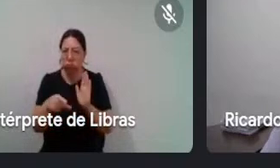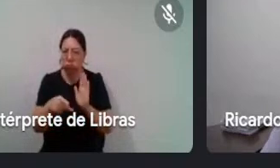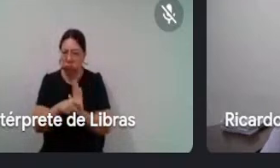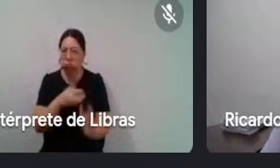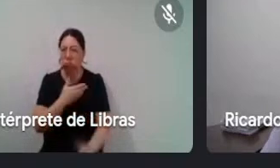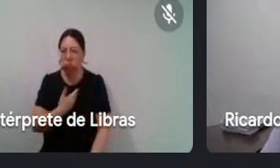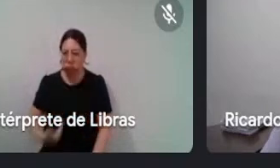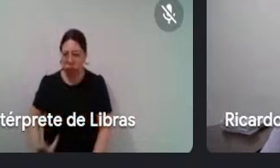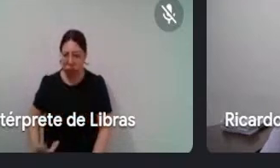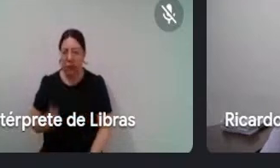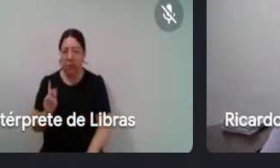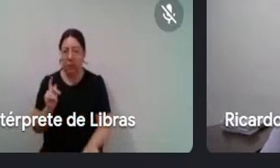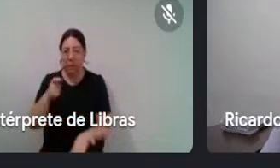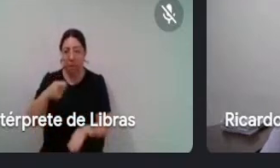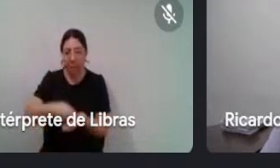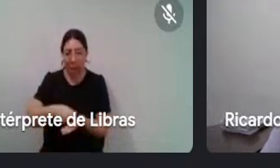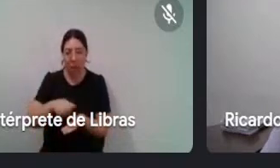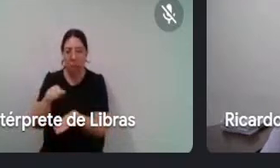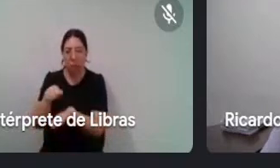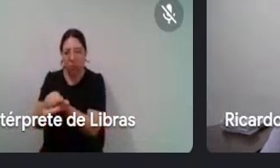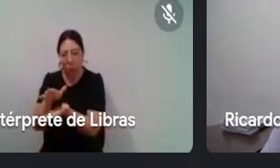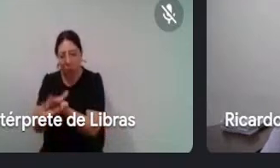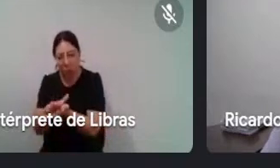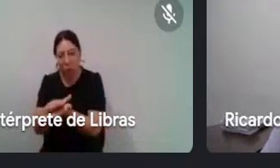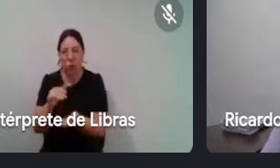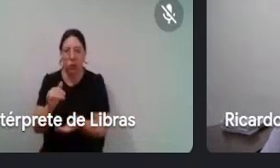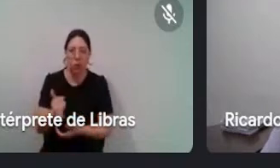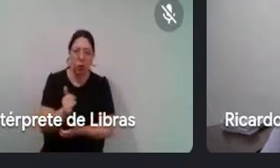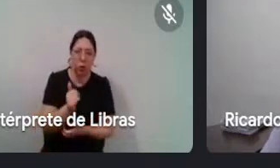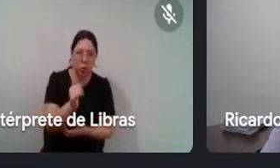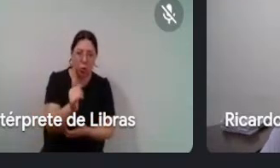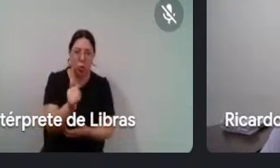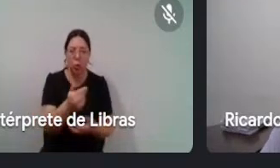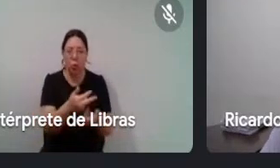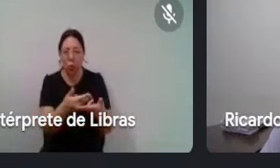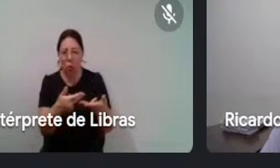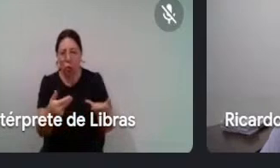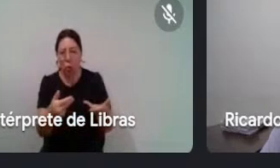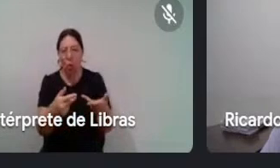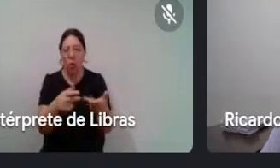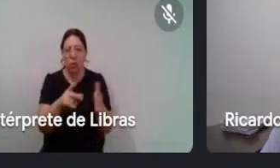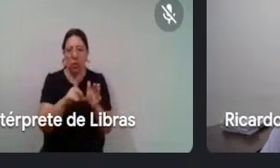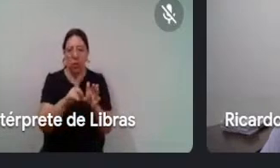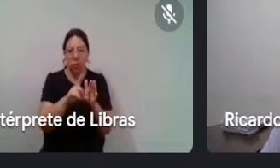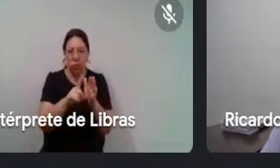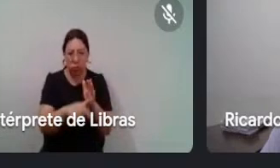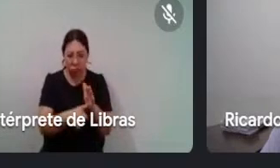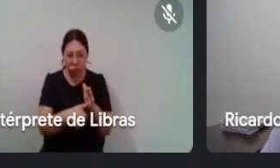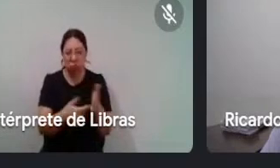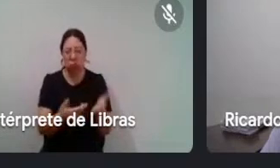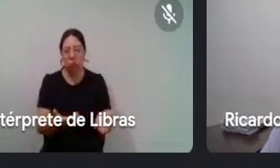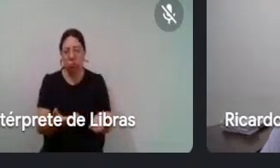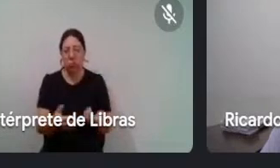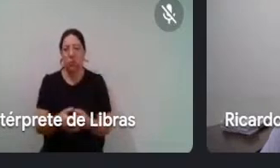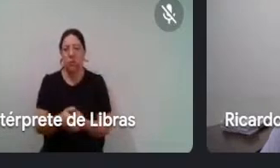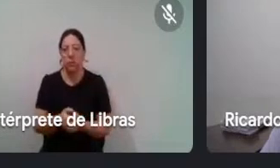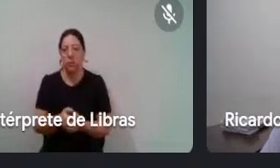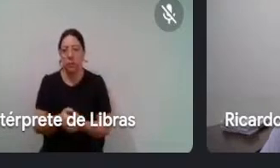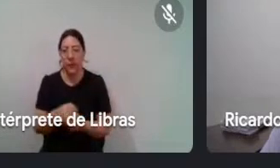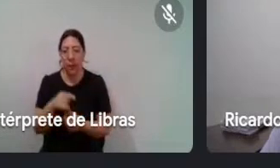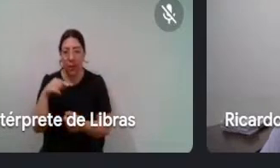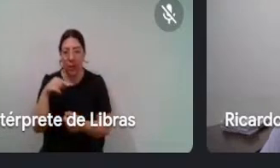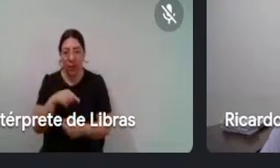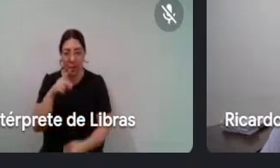para pagamento de multa e juros decorrentes de inadimplência. Então, essa irregularidade é um fato,